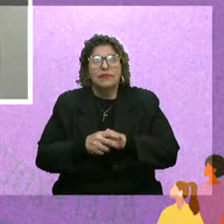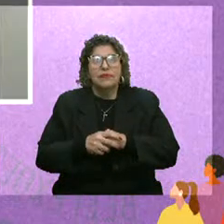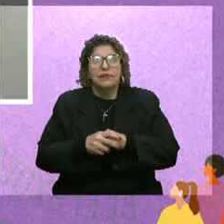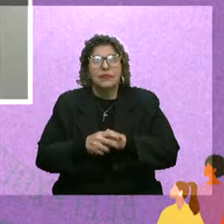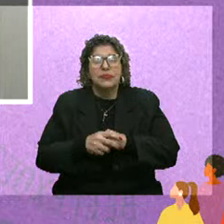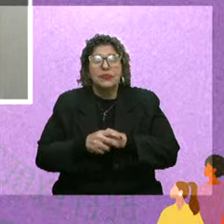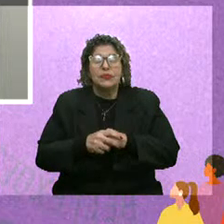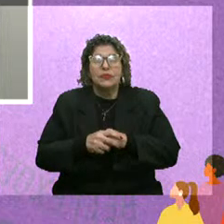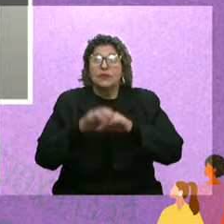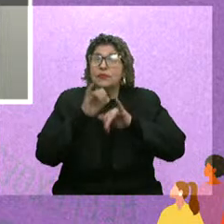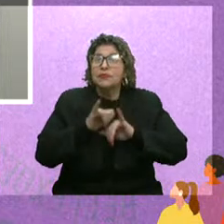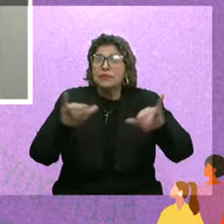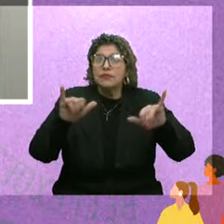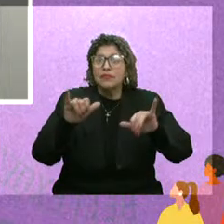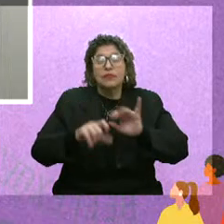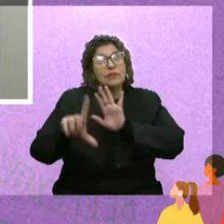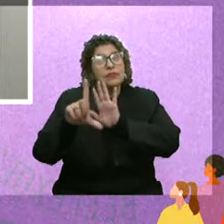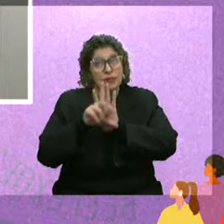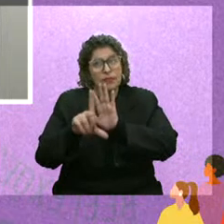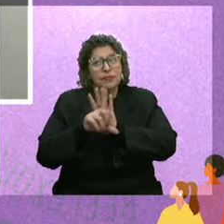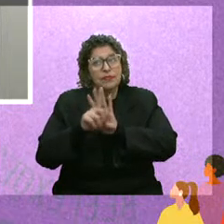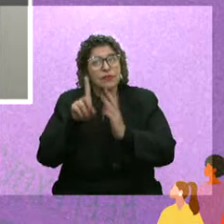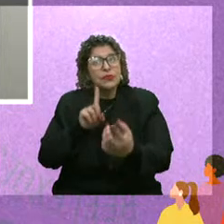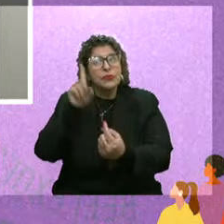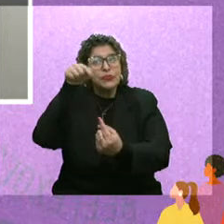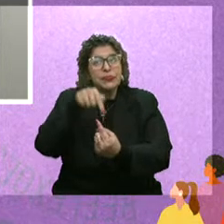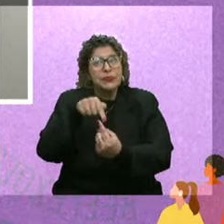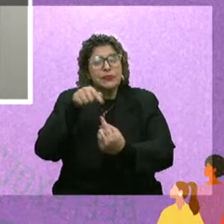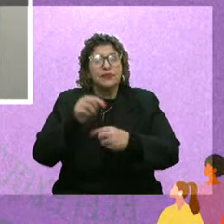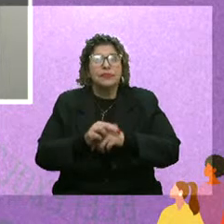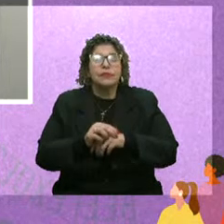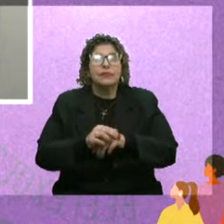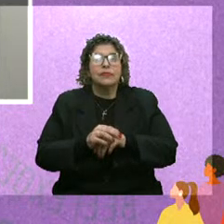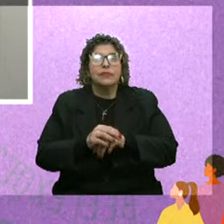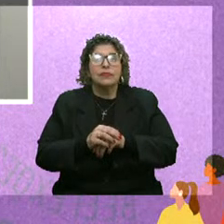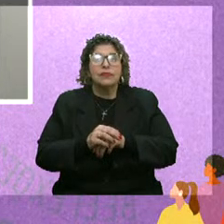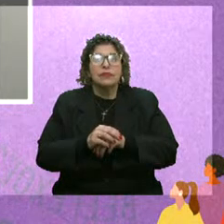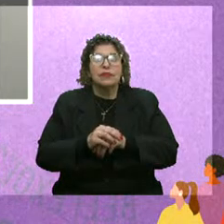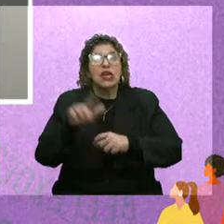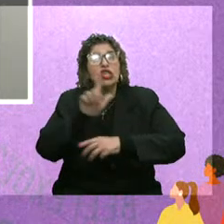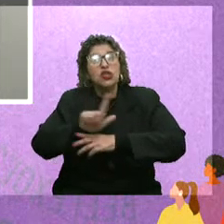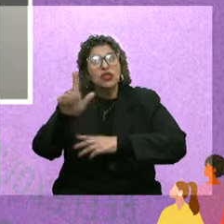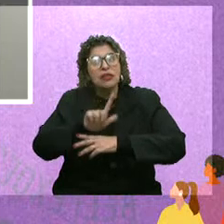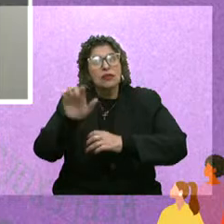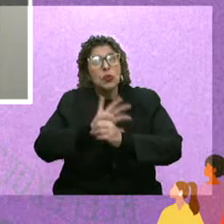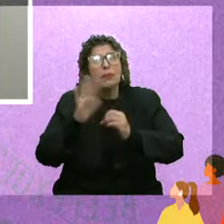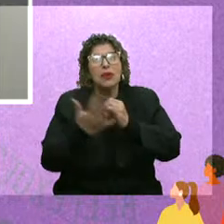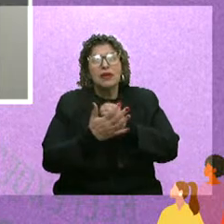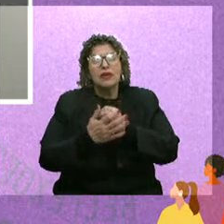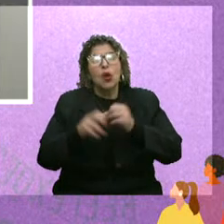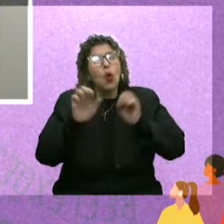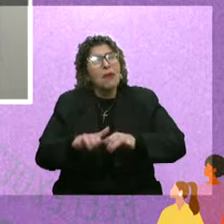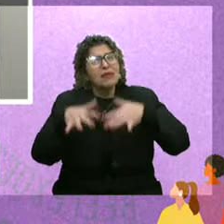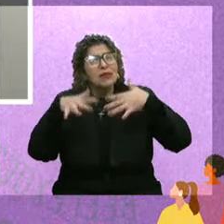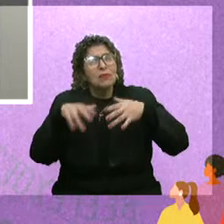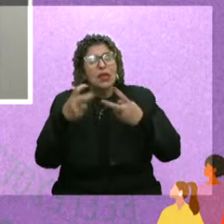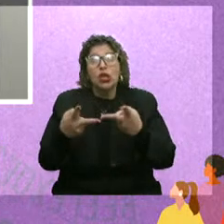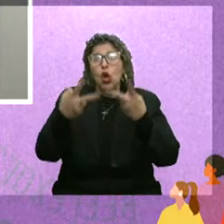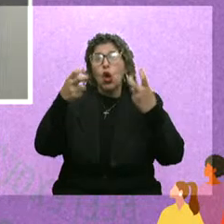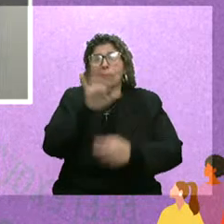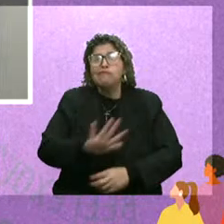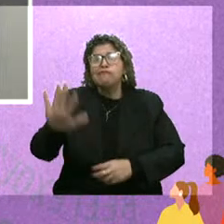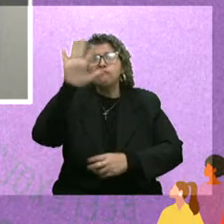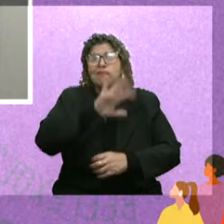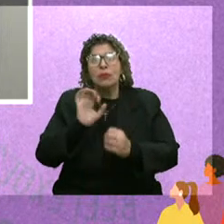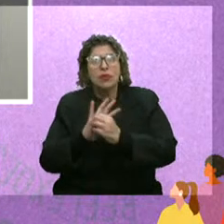Agora, eu queria falar das leis que são indicadas para a gestão da pandemia. Como é que a Assembleia deve olhar para a gestão